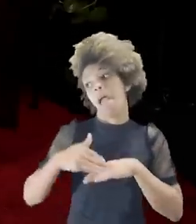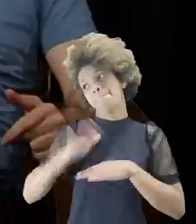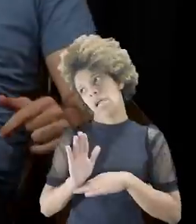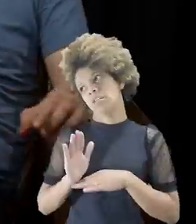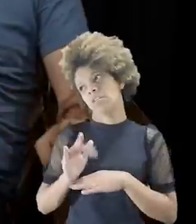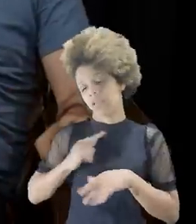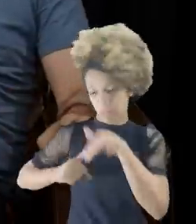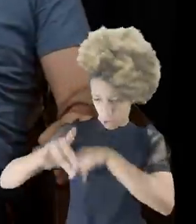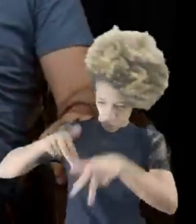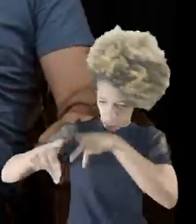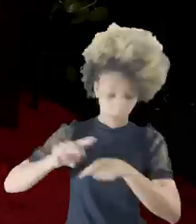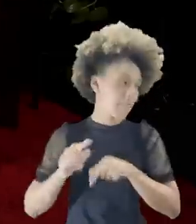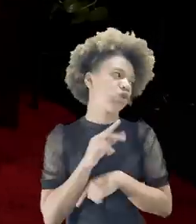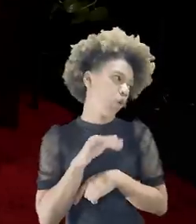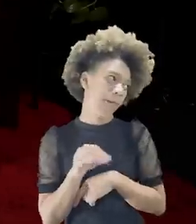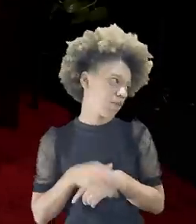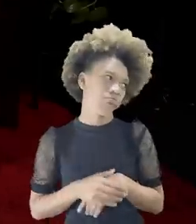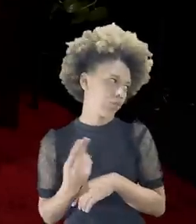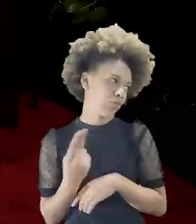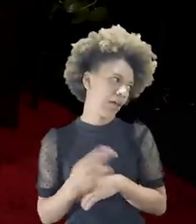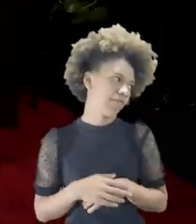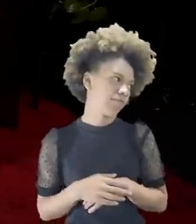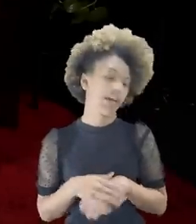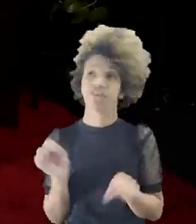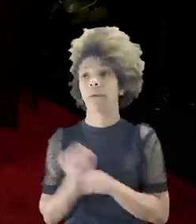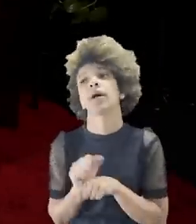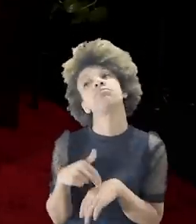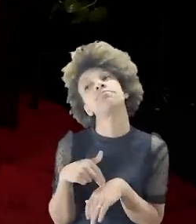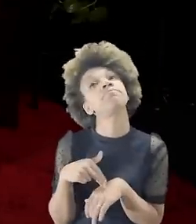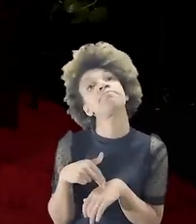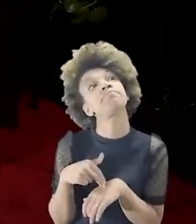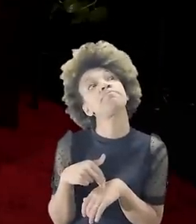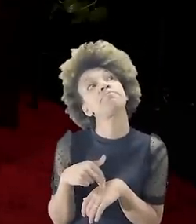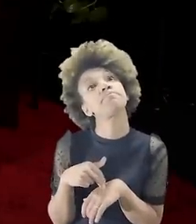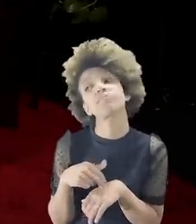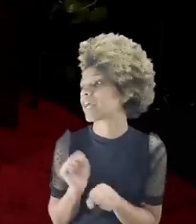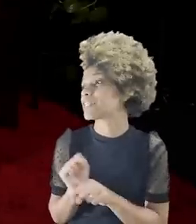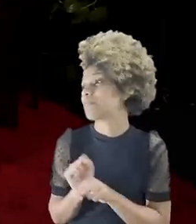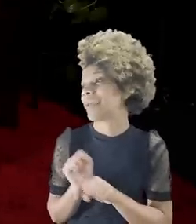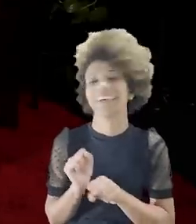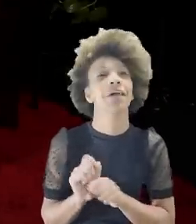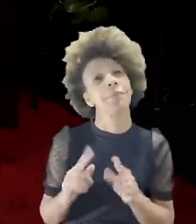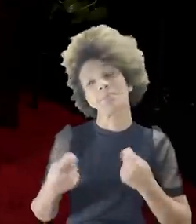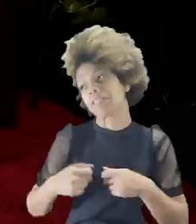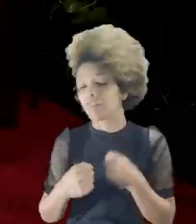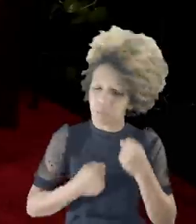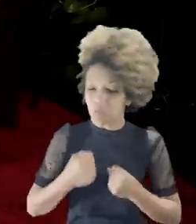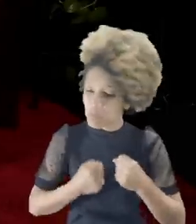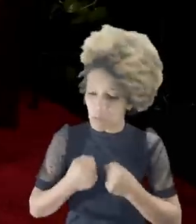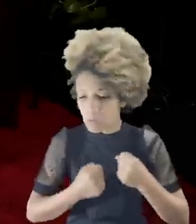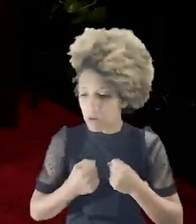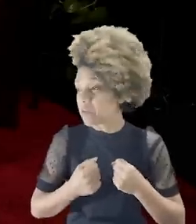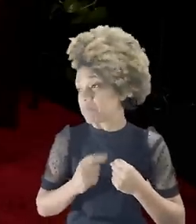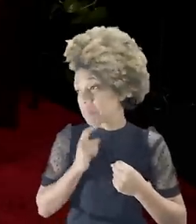também os pics a verdade não vai ter um Romário que não andava ele ficava ali aí quando ele precisava ele dava um pique ninguém pegava